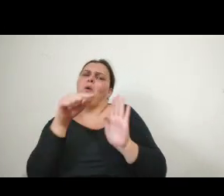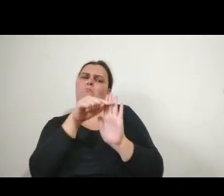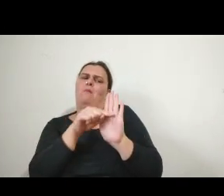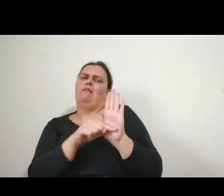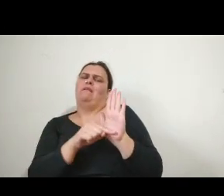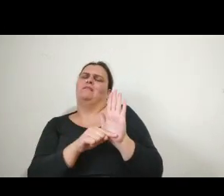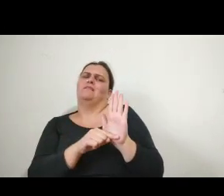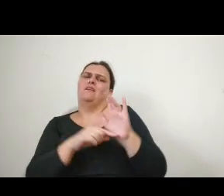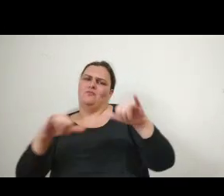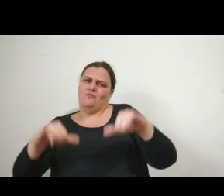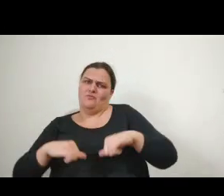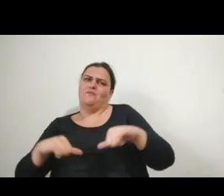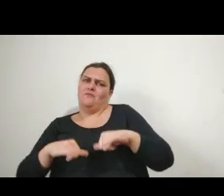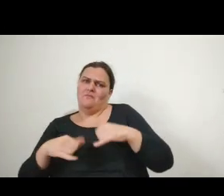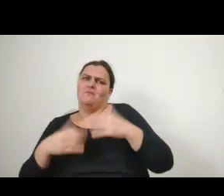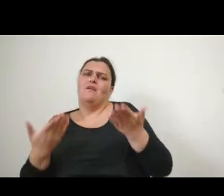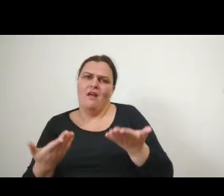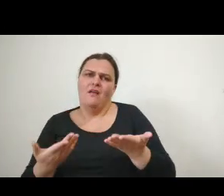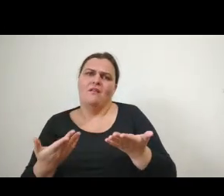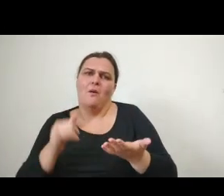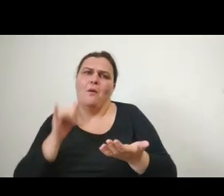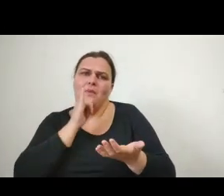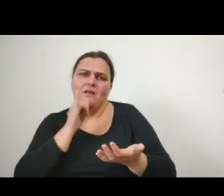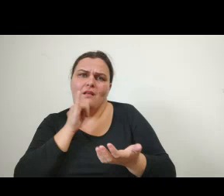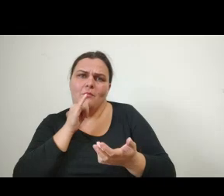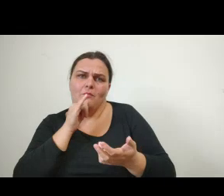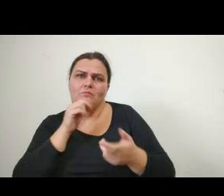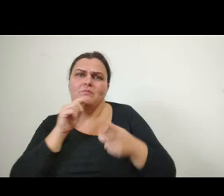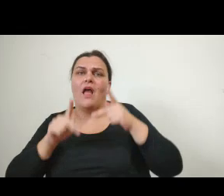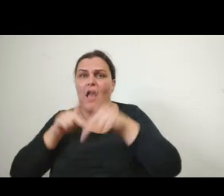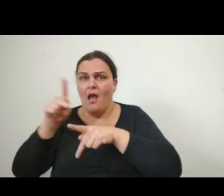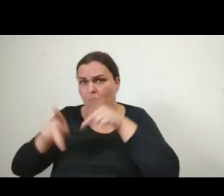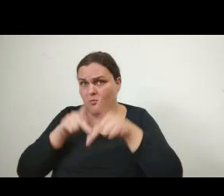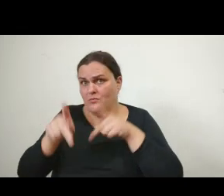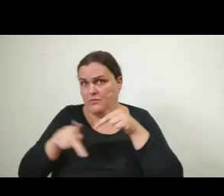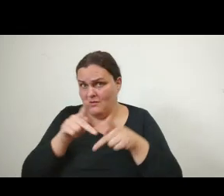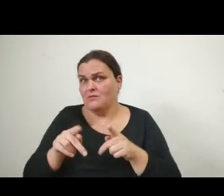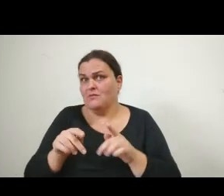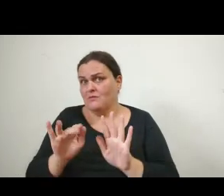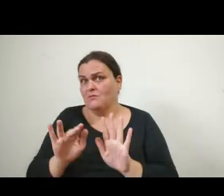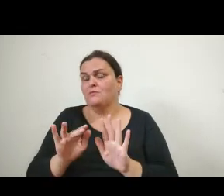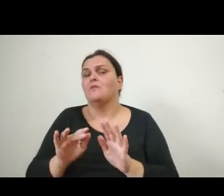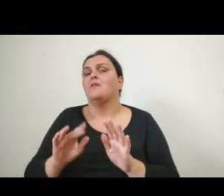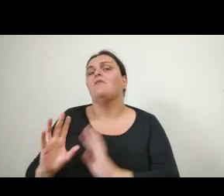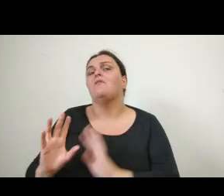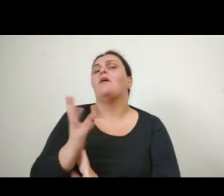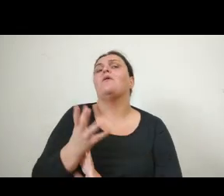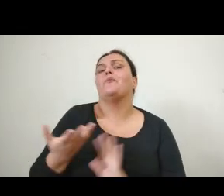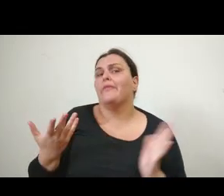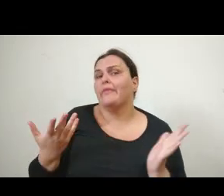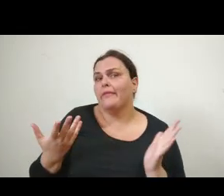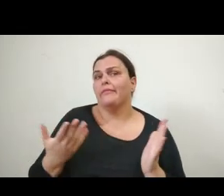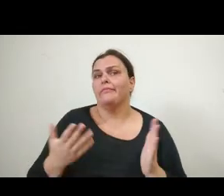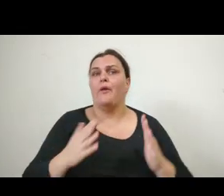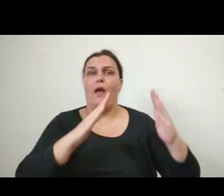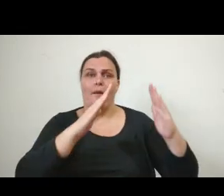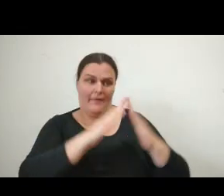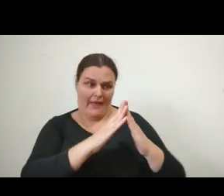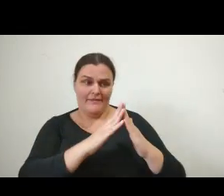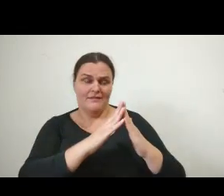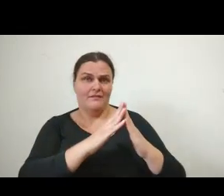como, né, cito apenas alguns deles aqui, né, no próximo slide vou citar mais ainda. Perda de moradias e de outros bens